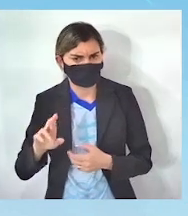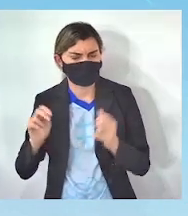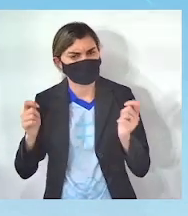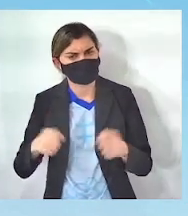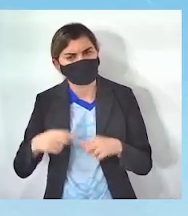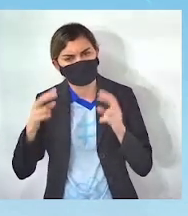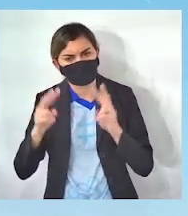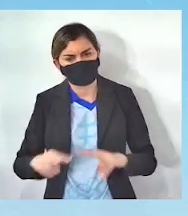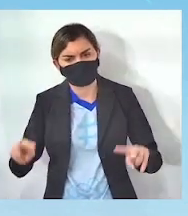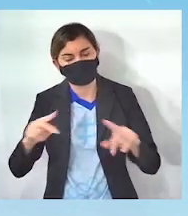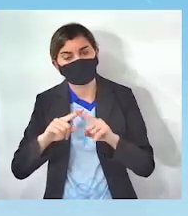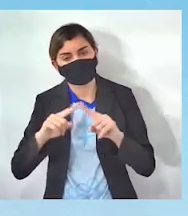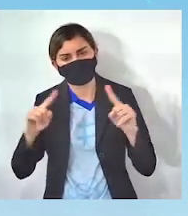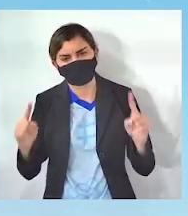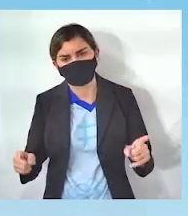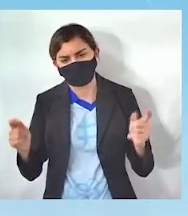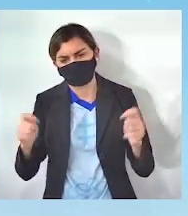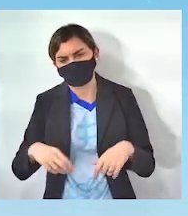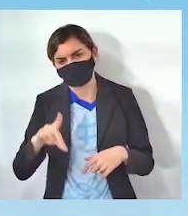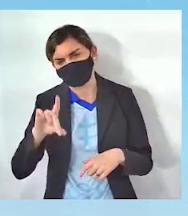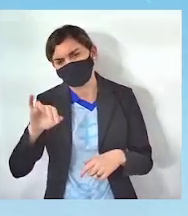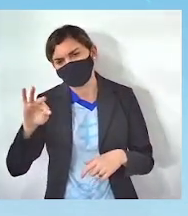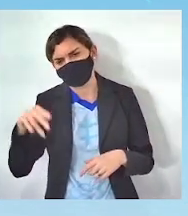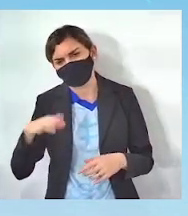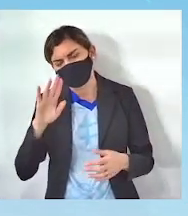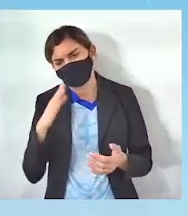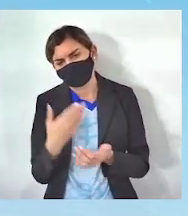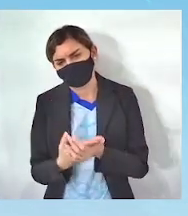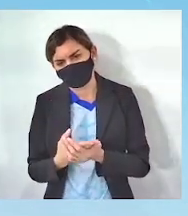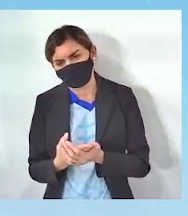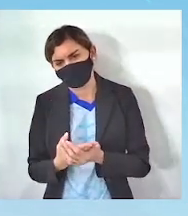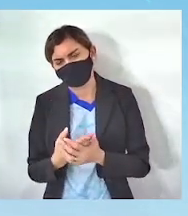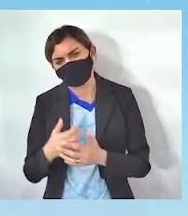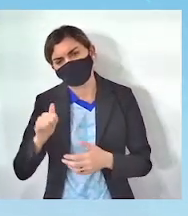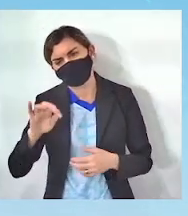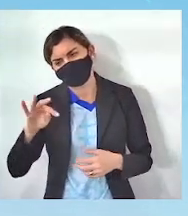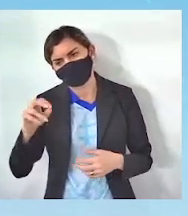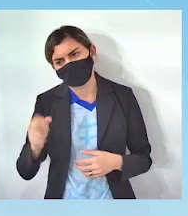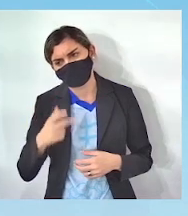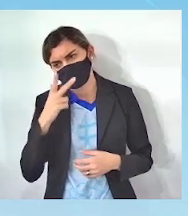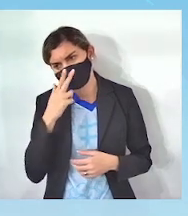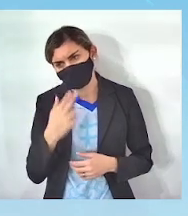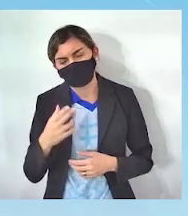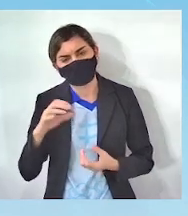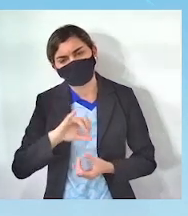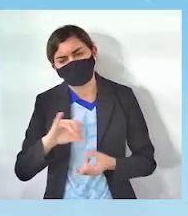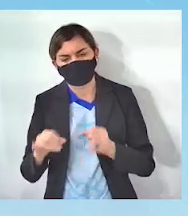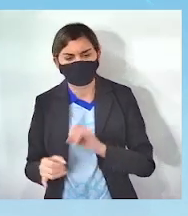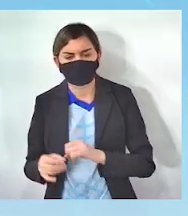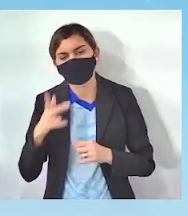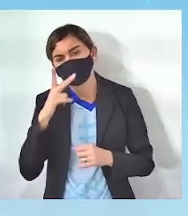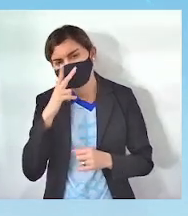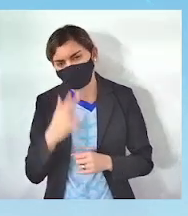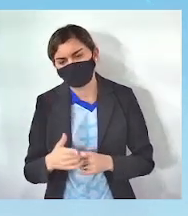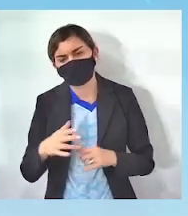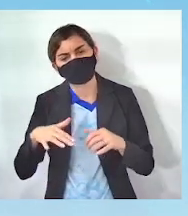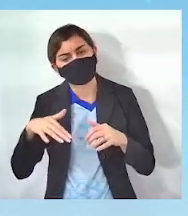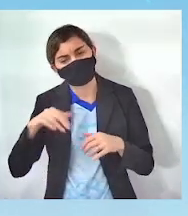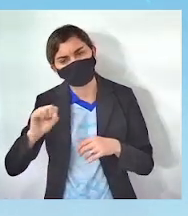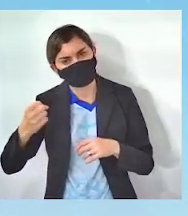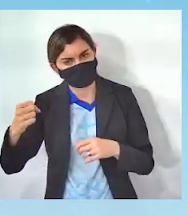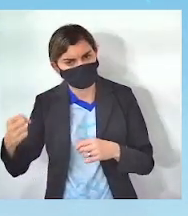possível, mas era o que Dalton acreditava à época. Átomos de um mesmo elemento químico têm a mesma